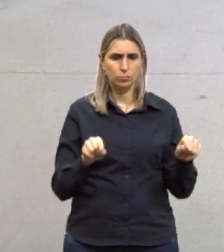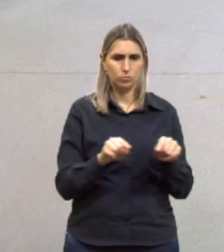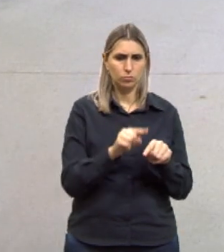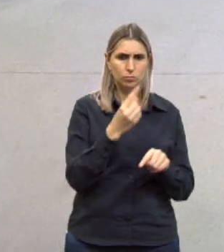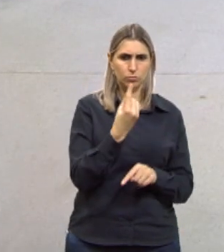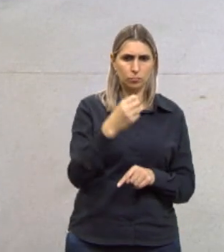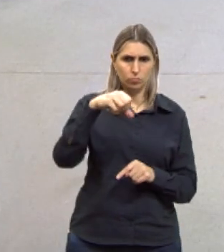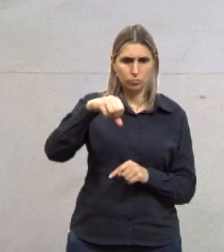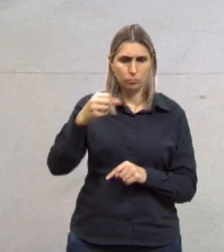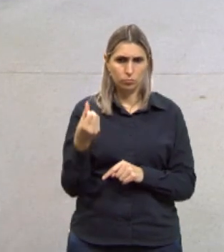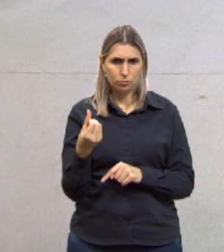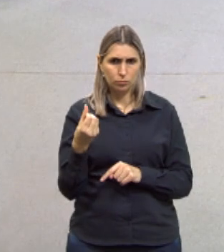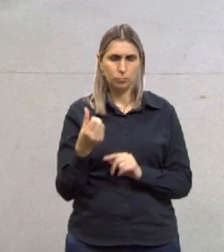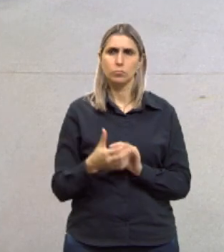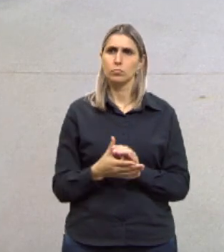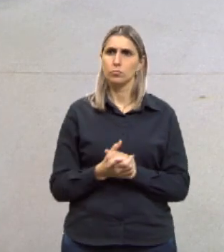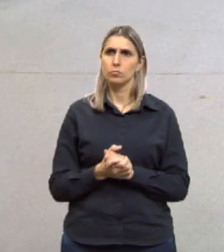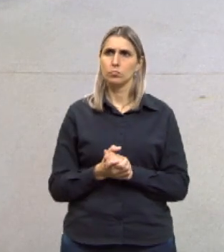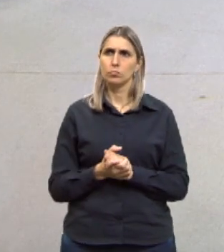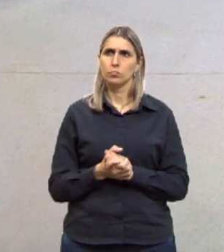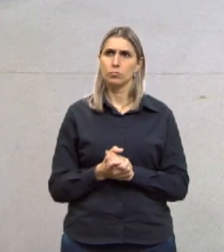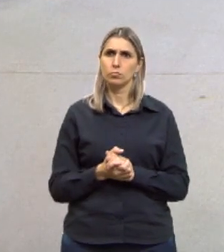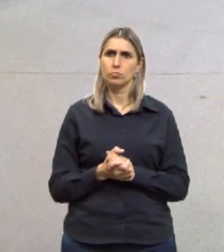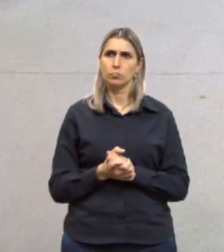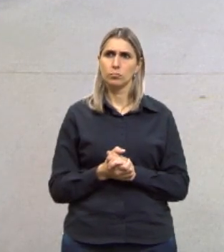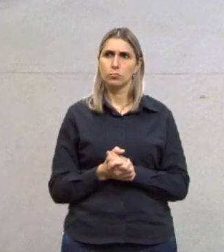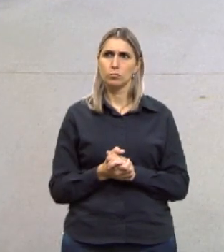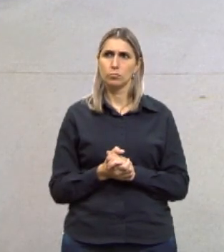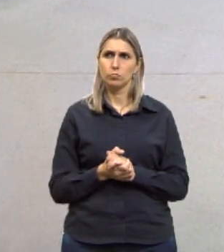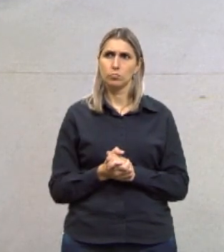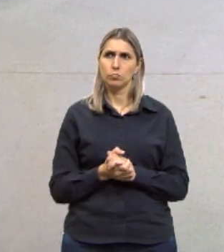a 196. Então, nós vamos fazer o quê? Lá no,